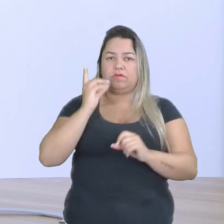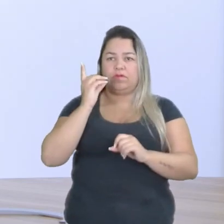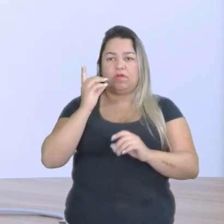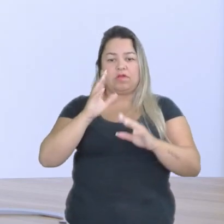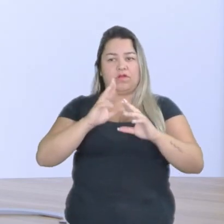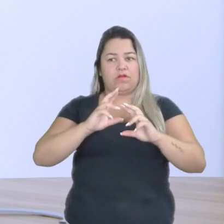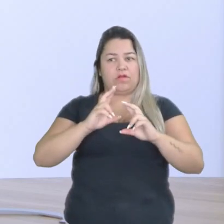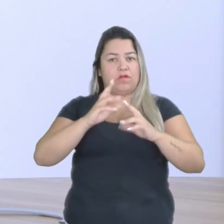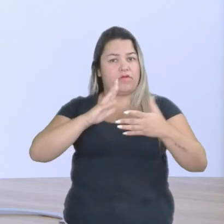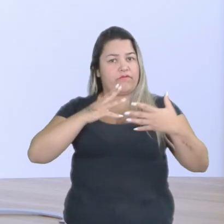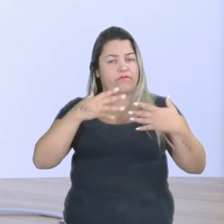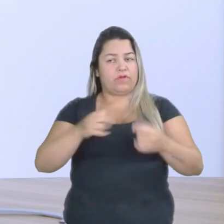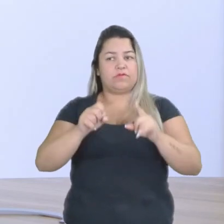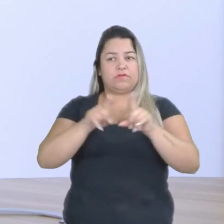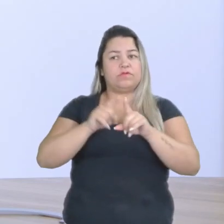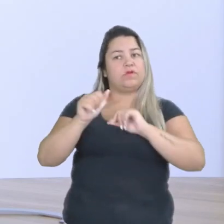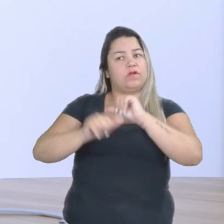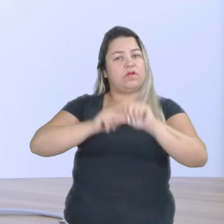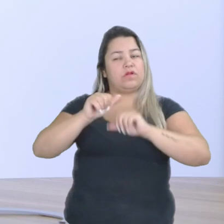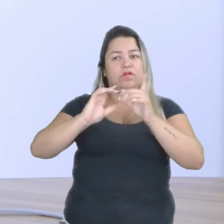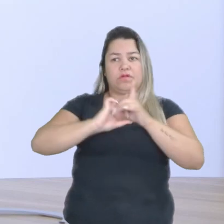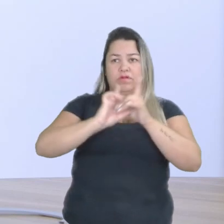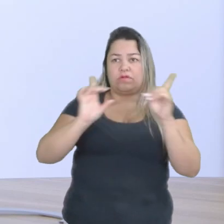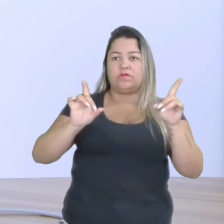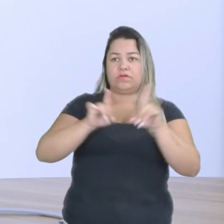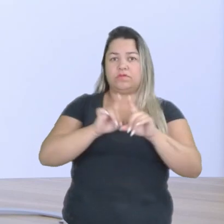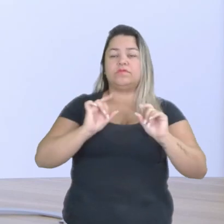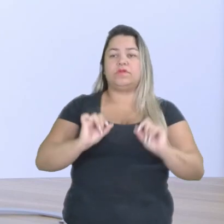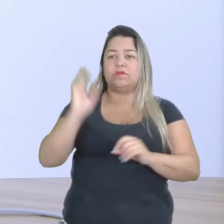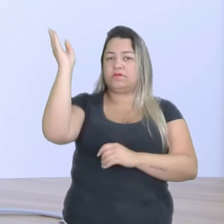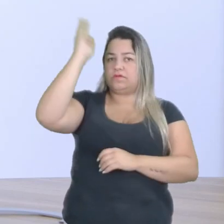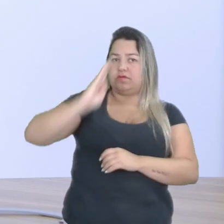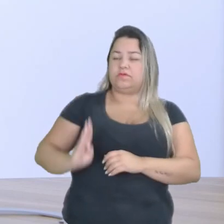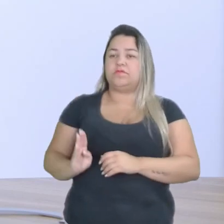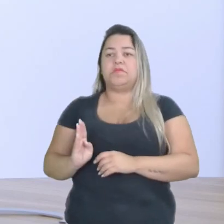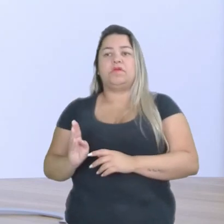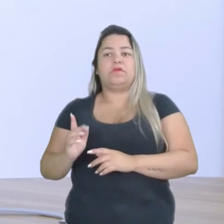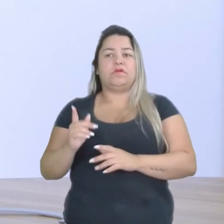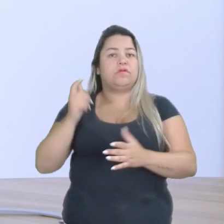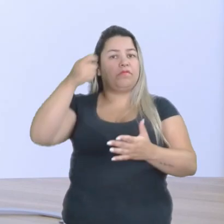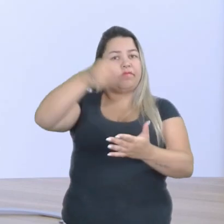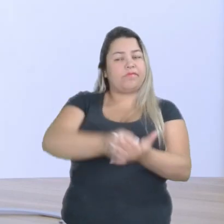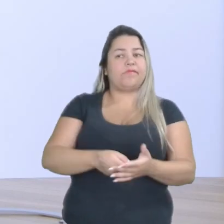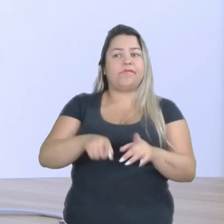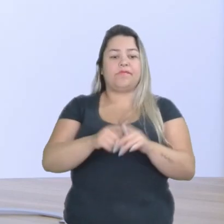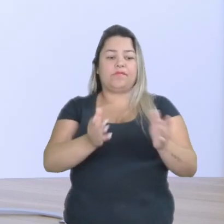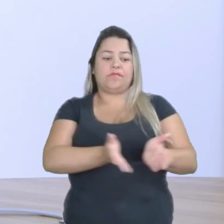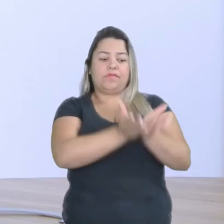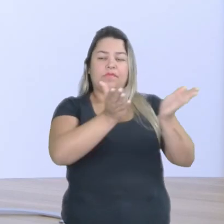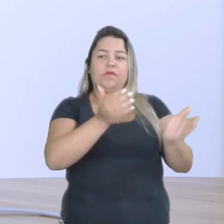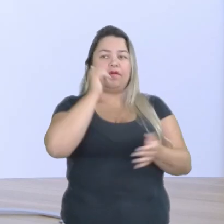está dizendo: vamos radicalizar a democracia brasileira. E radicalizar a democracia brasileira é garantir que pretos,